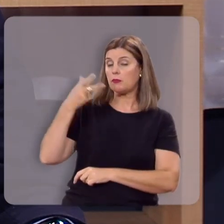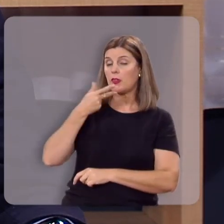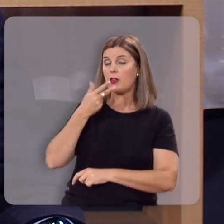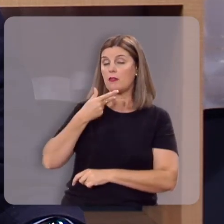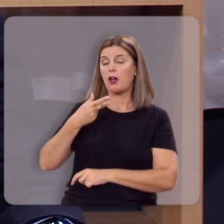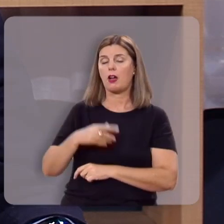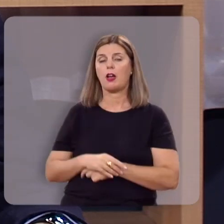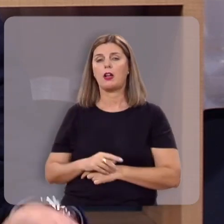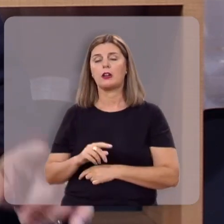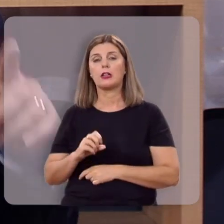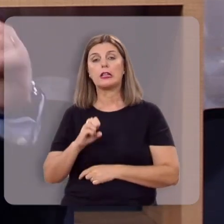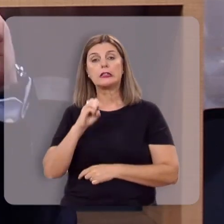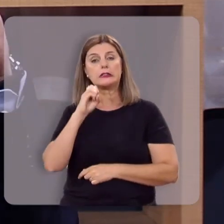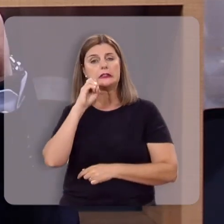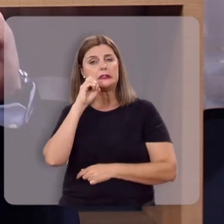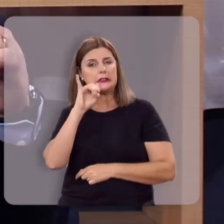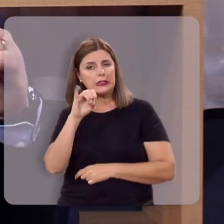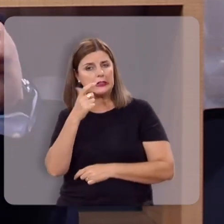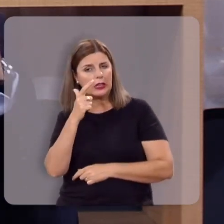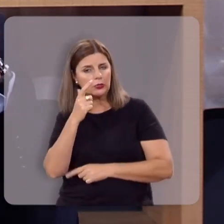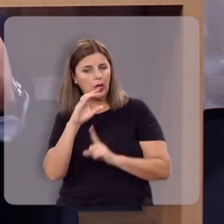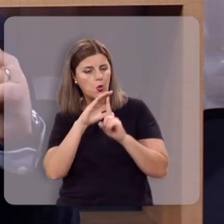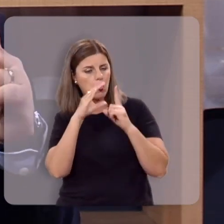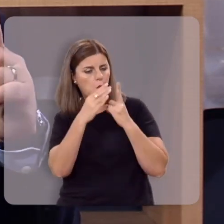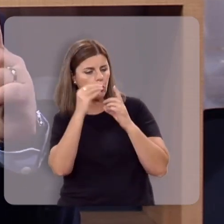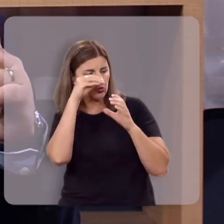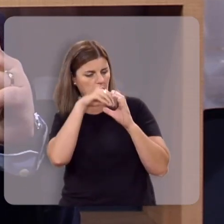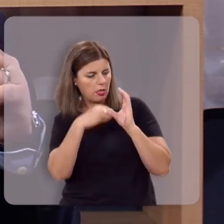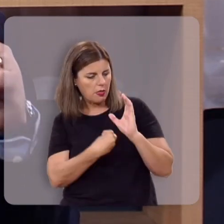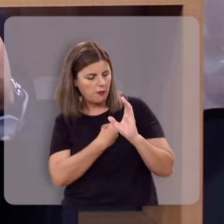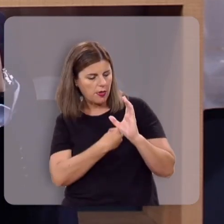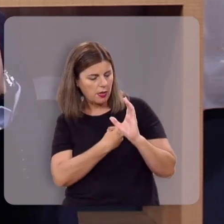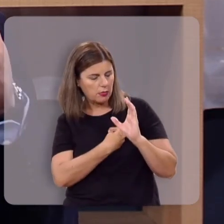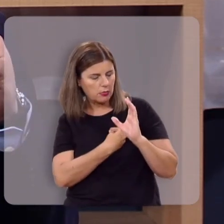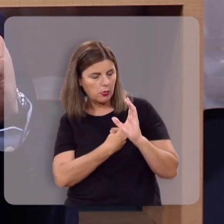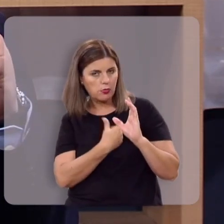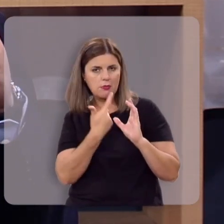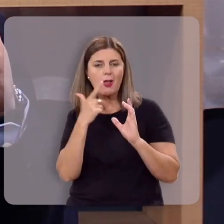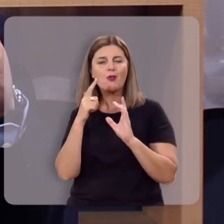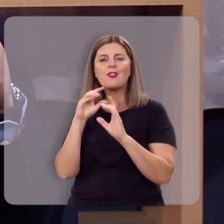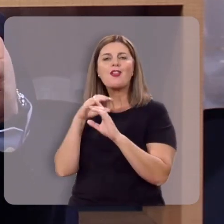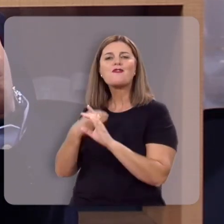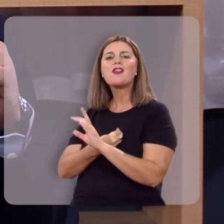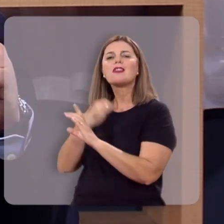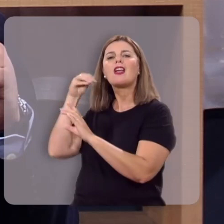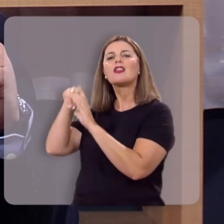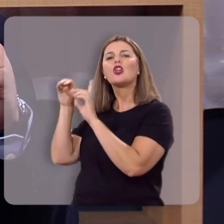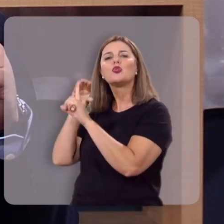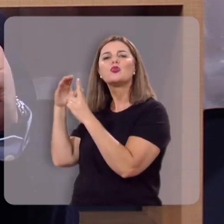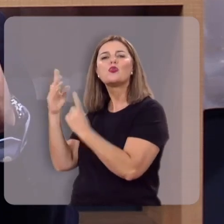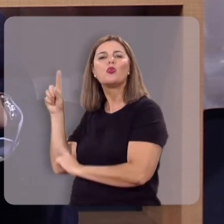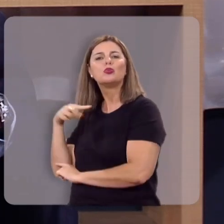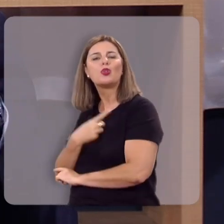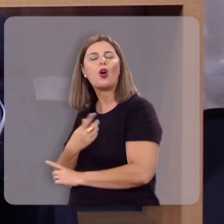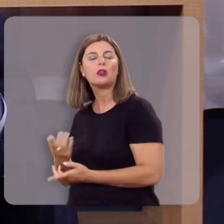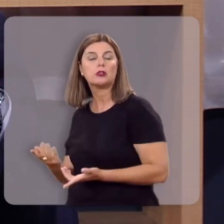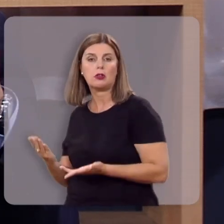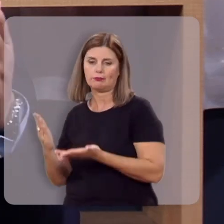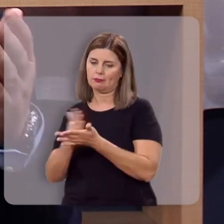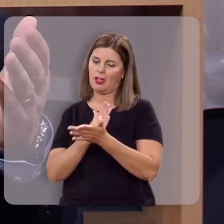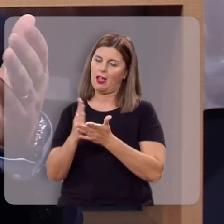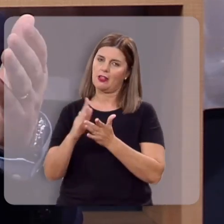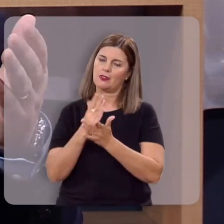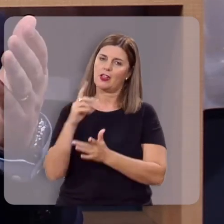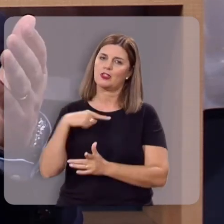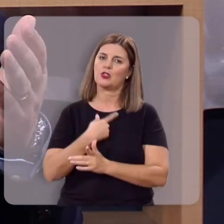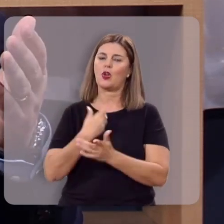ela diz o seguinte, que se não há culto na vida, não há vida no nosso culto. É claro que há coisas que